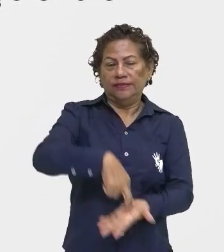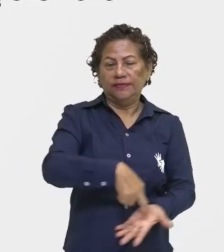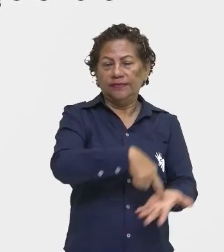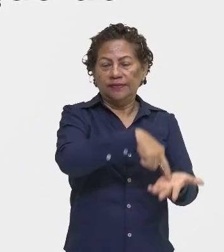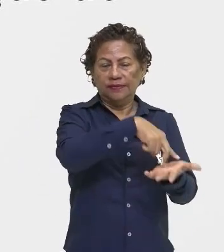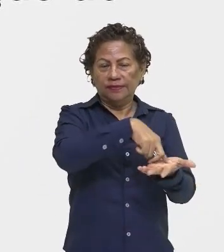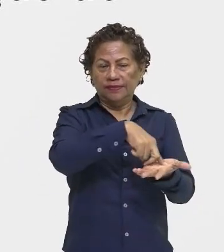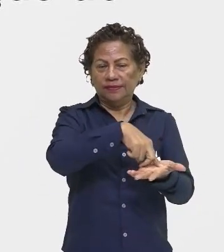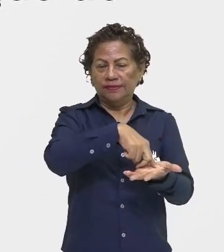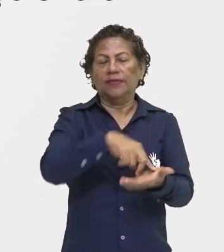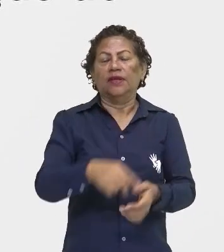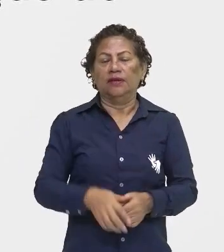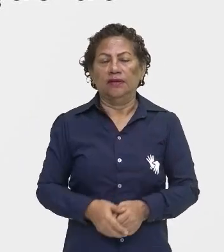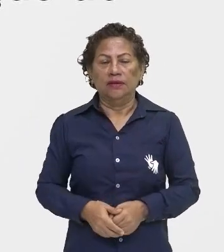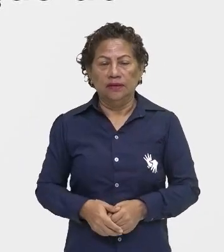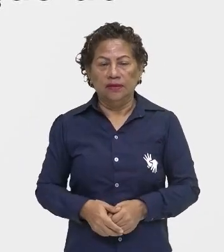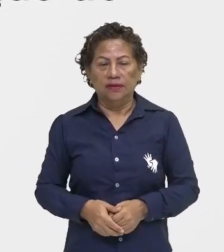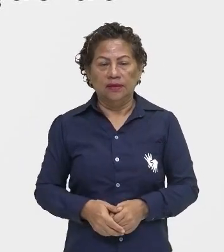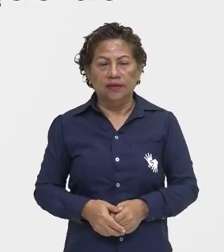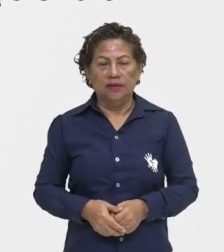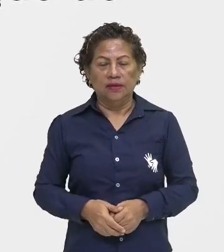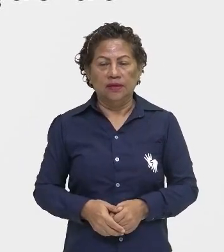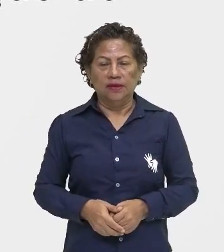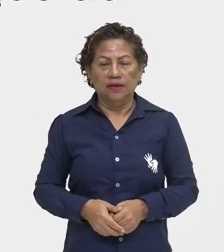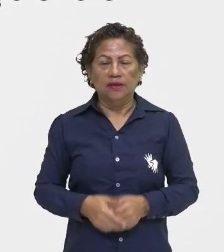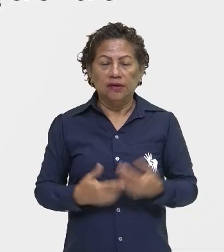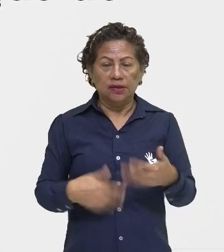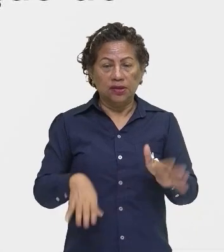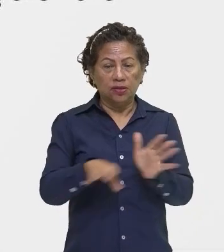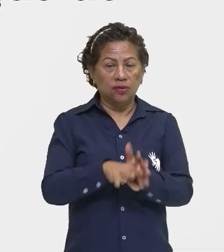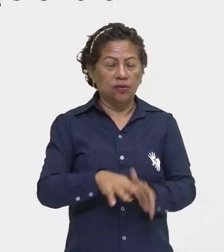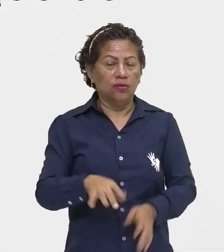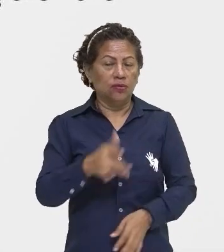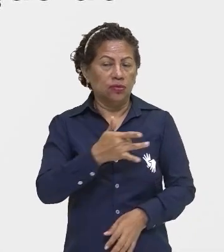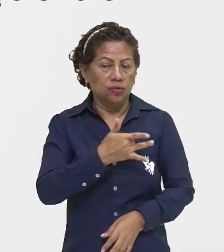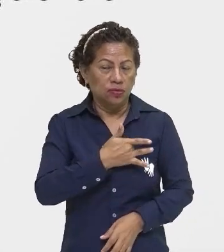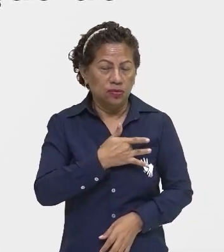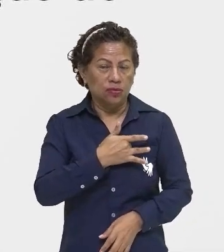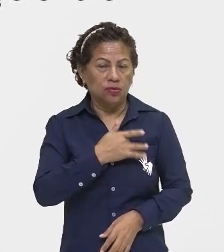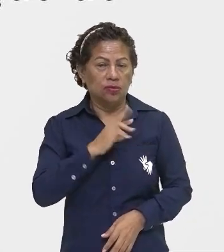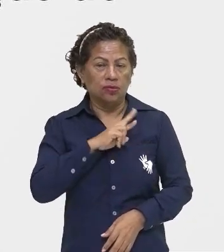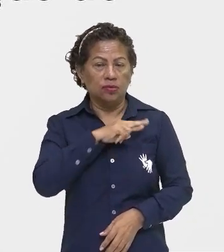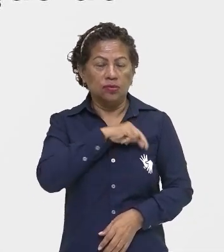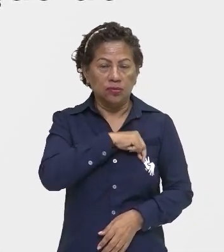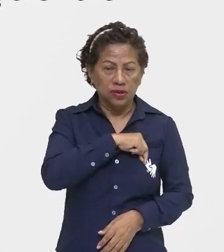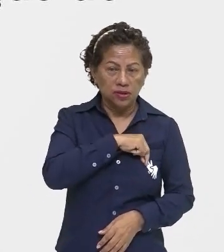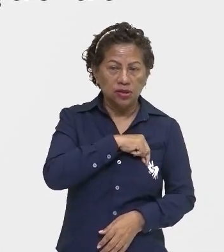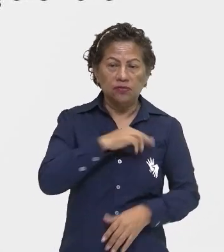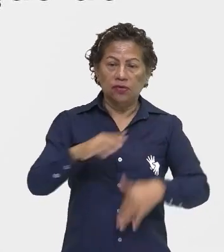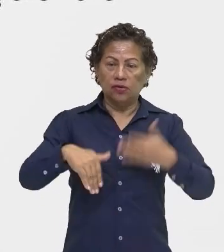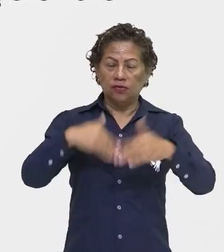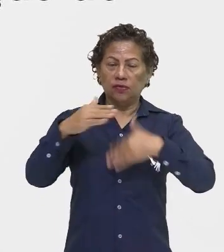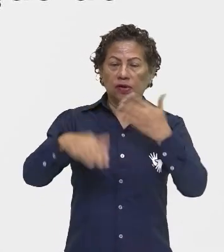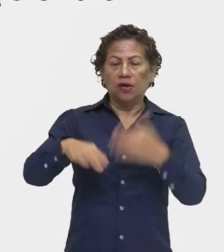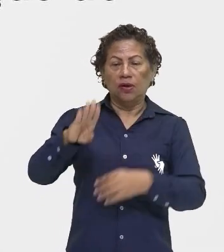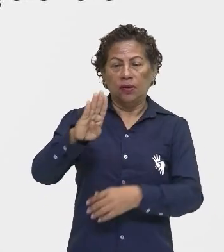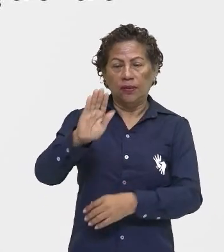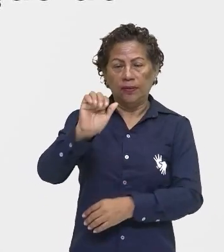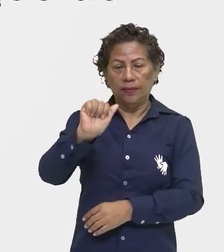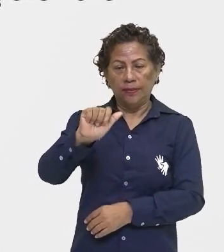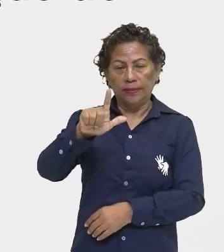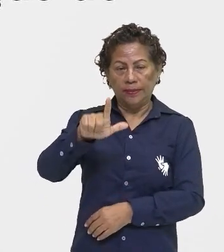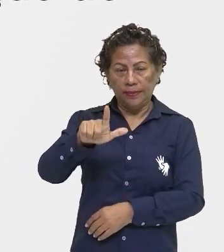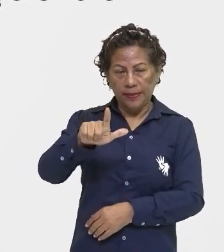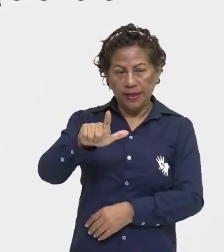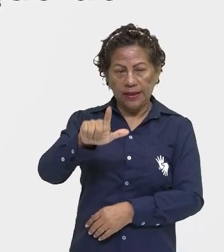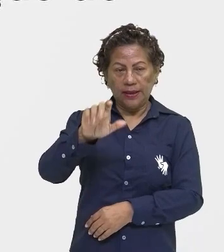a revolução do balé. Então, chegou no romantismo e o balé foi evoluindo. A gente tinha o balé de corte, que era aquele balé